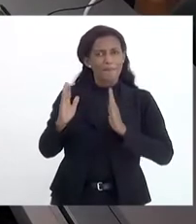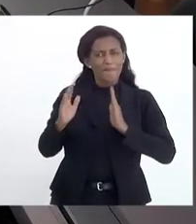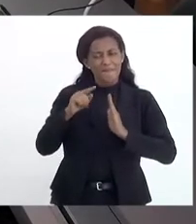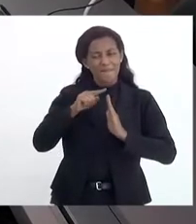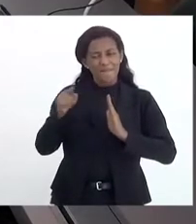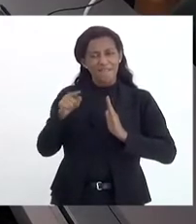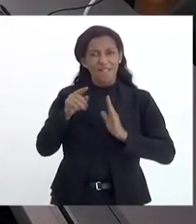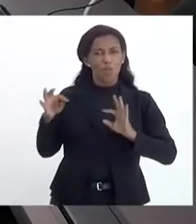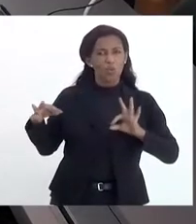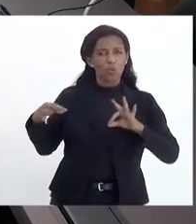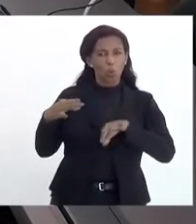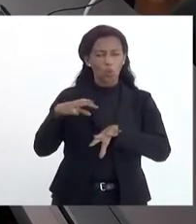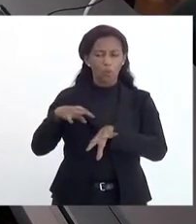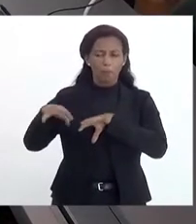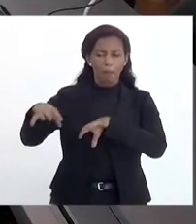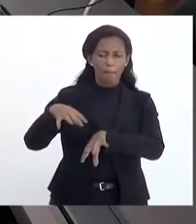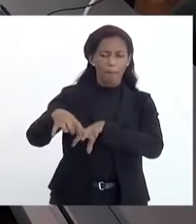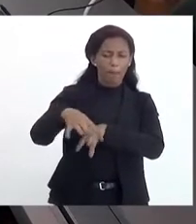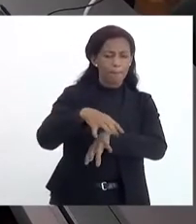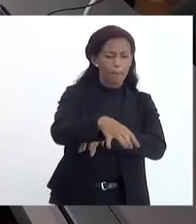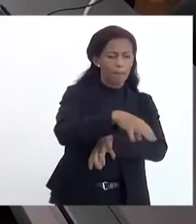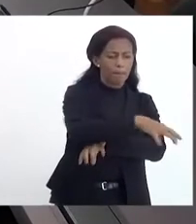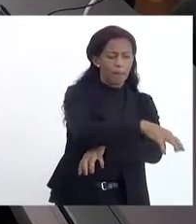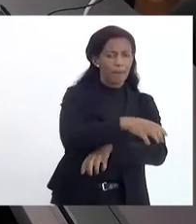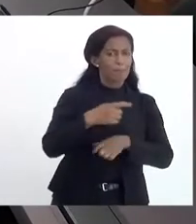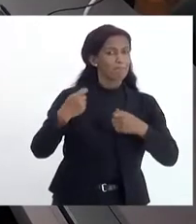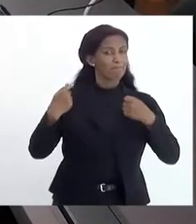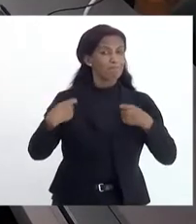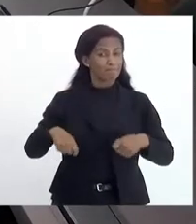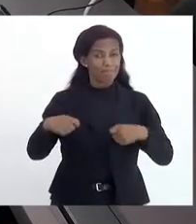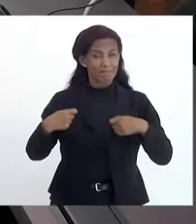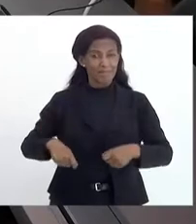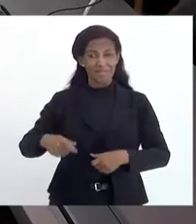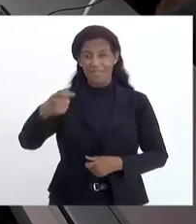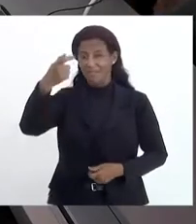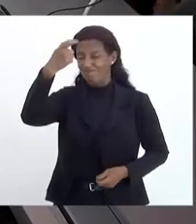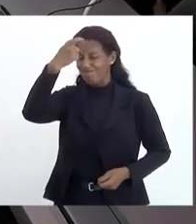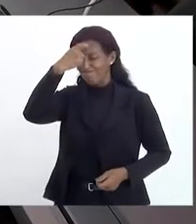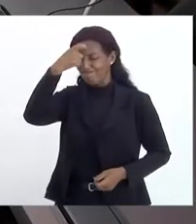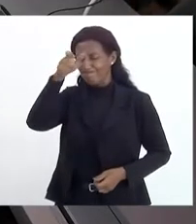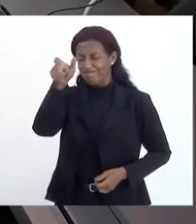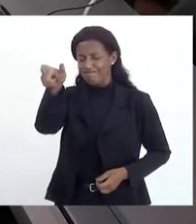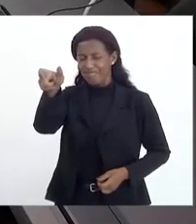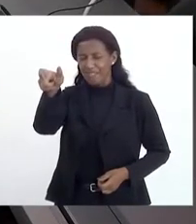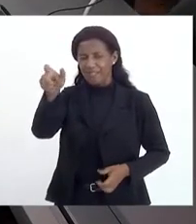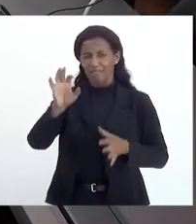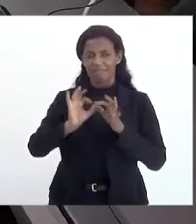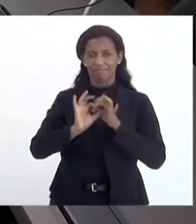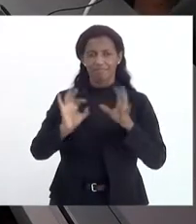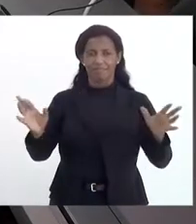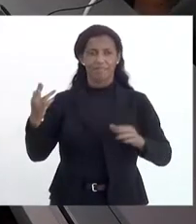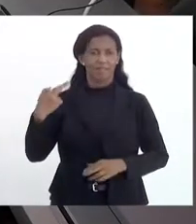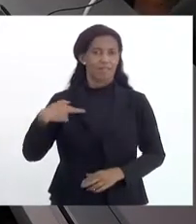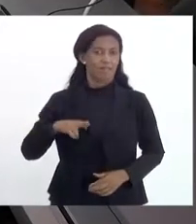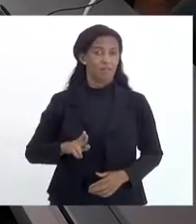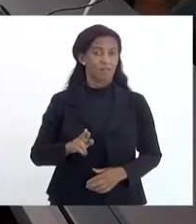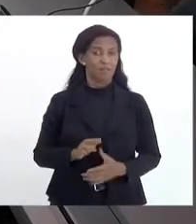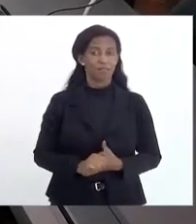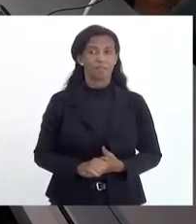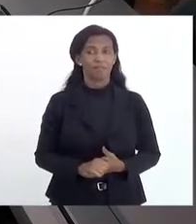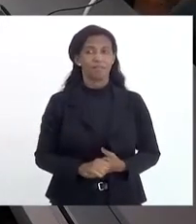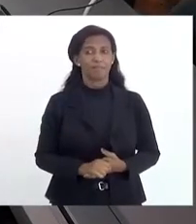onde em todos os lugares é preciso uma grande conscientização da liberdade religiosa.